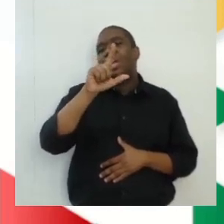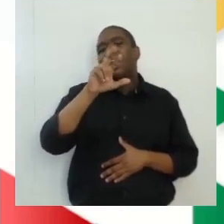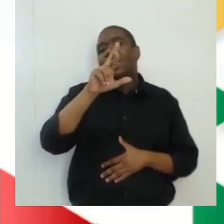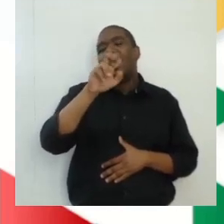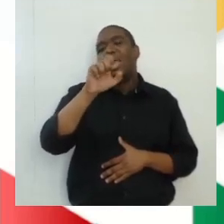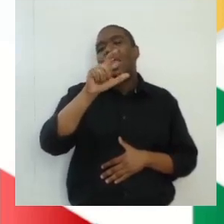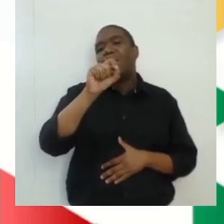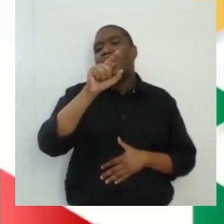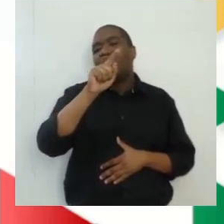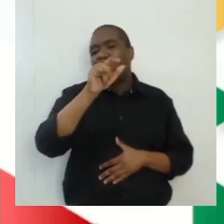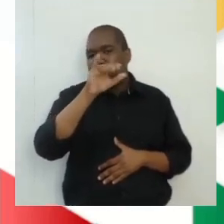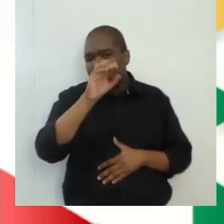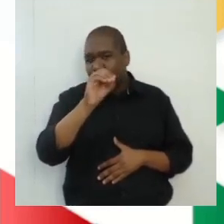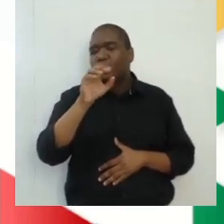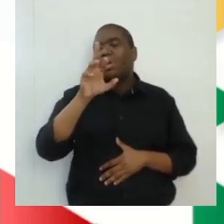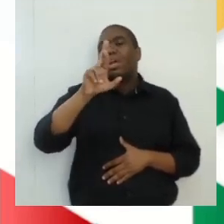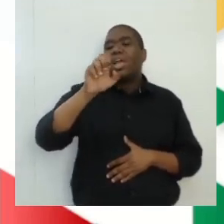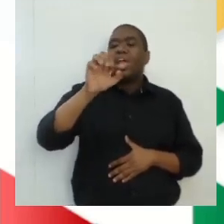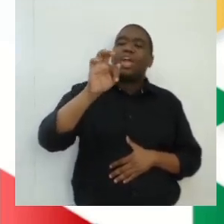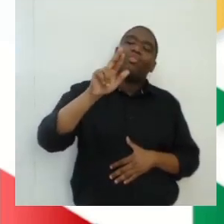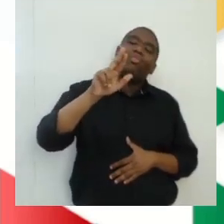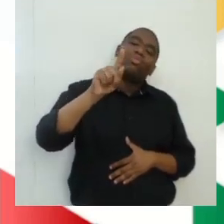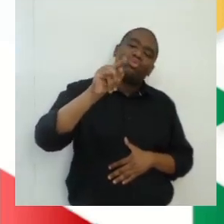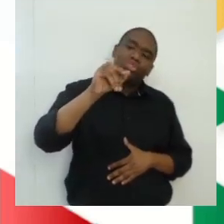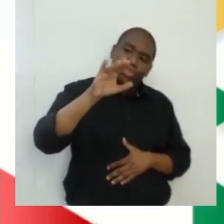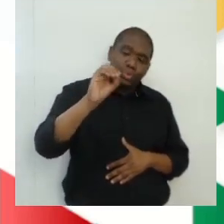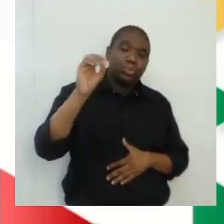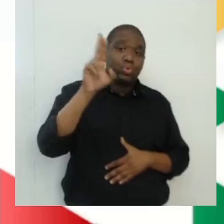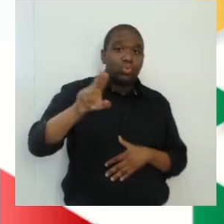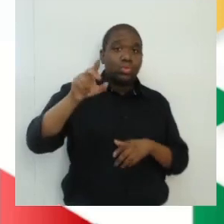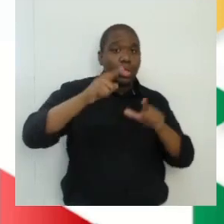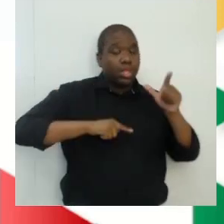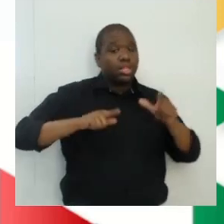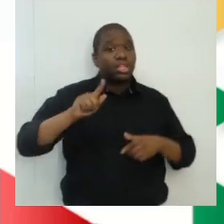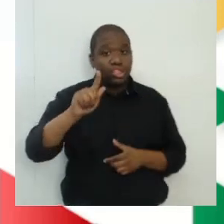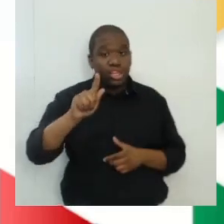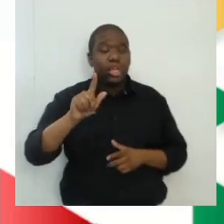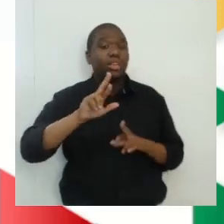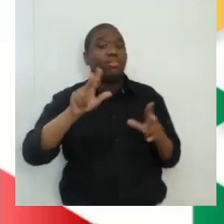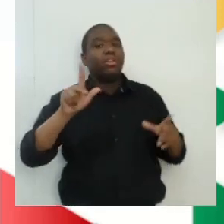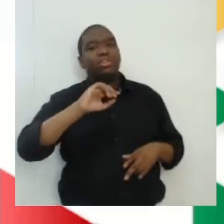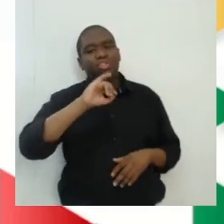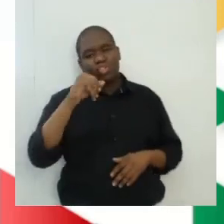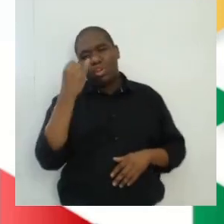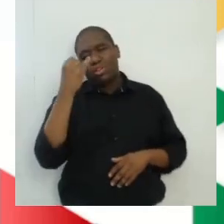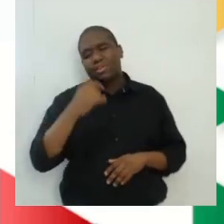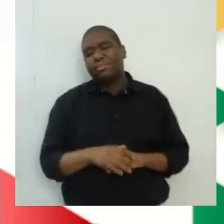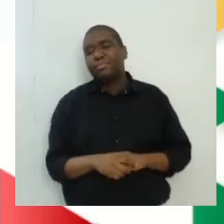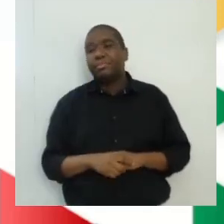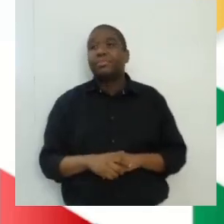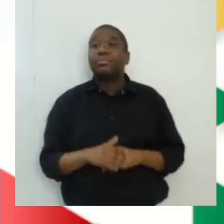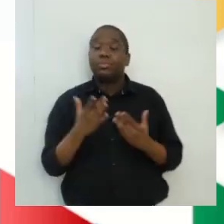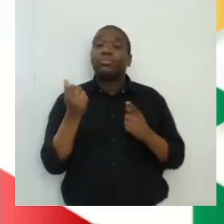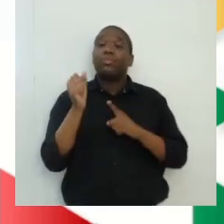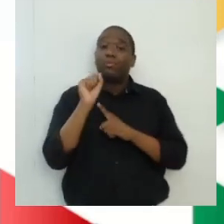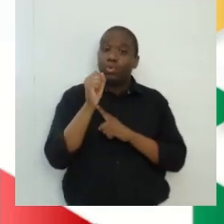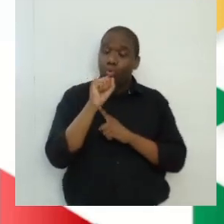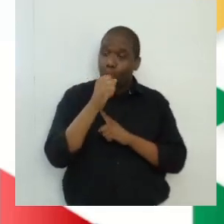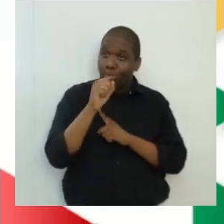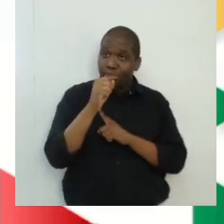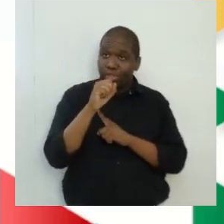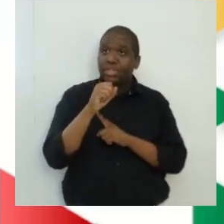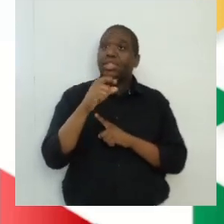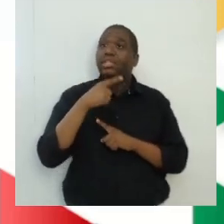e refúgio, a gente vai utilizar o G ao invés do J. Nos substantivos que terminam